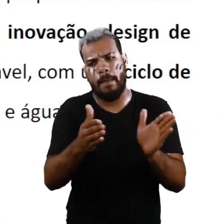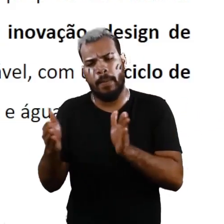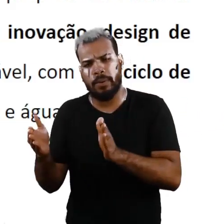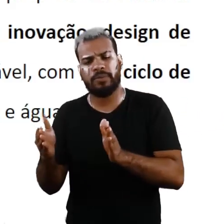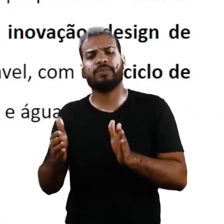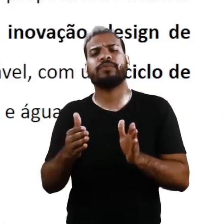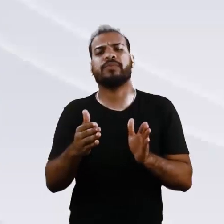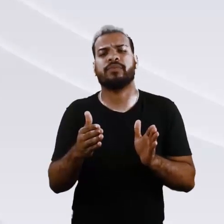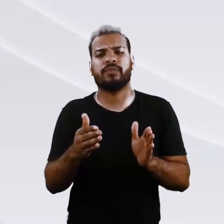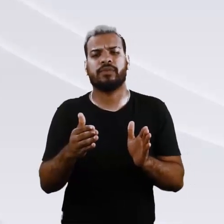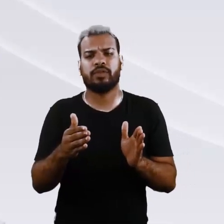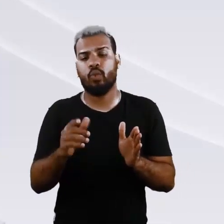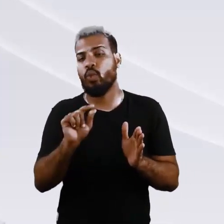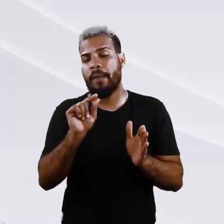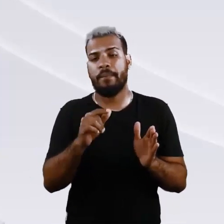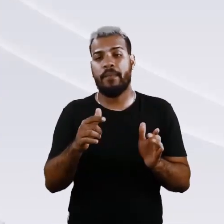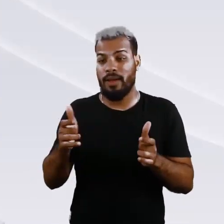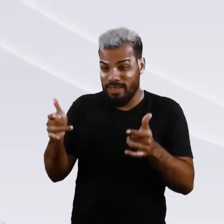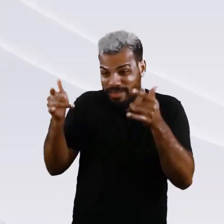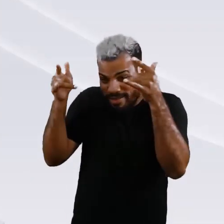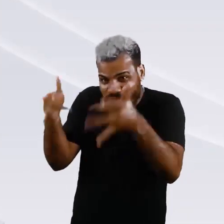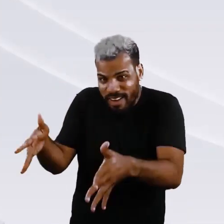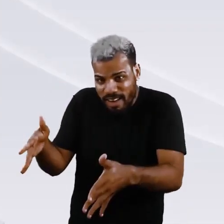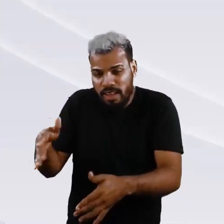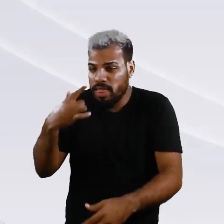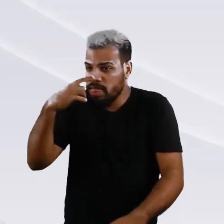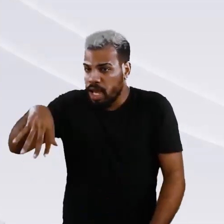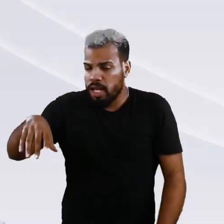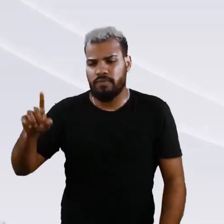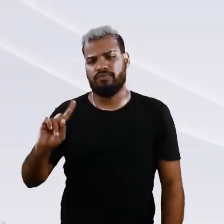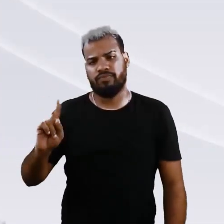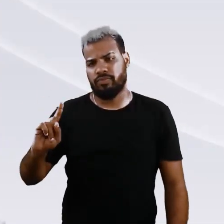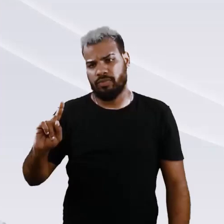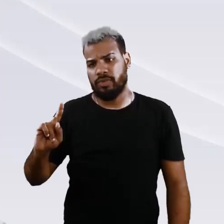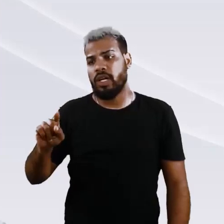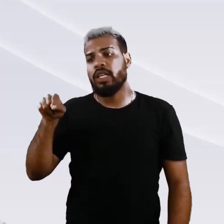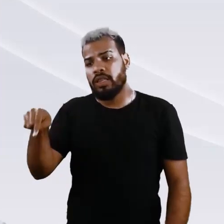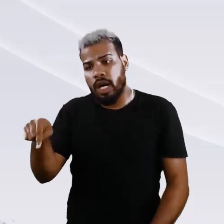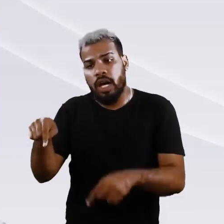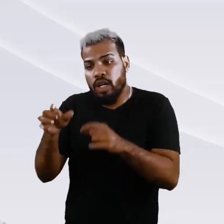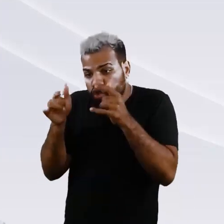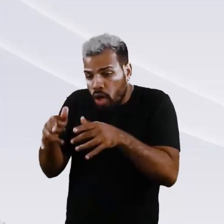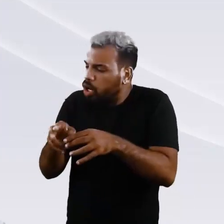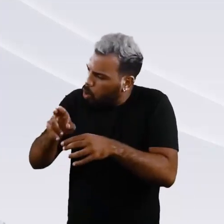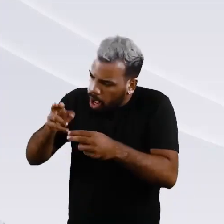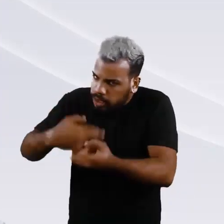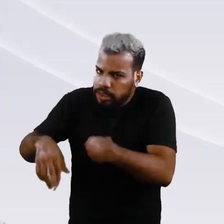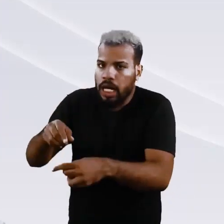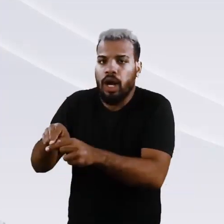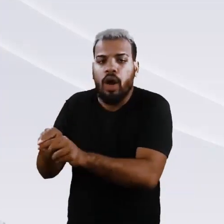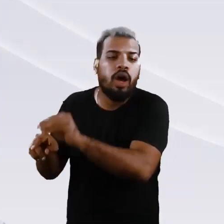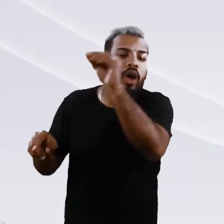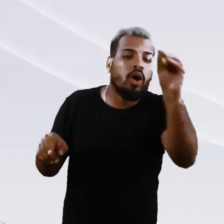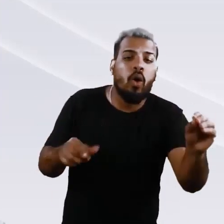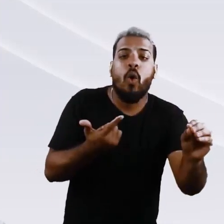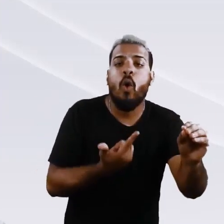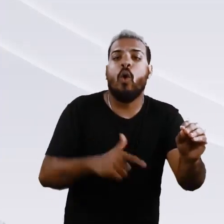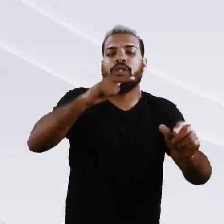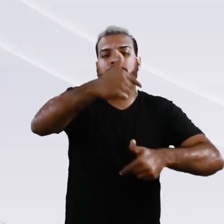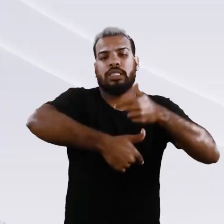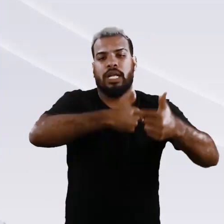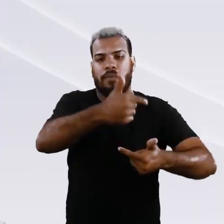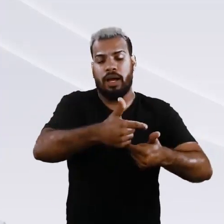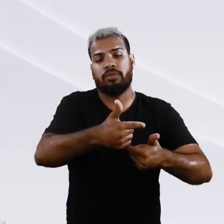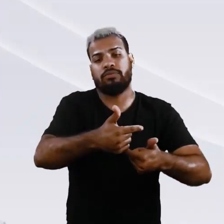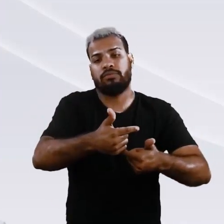o processo de descarte não seja mais descarte, e sim alimento para uma nova atividade ou até para